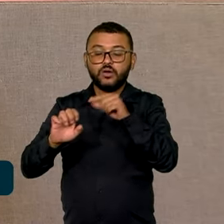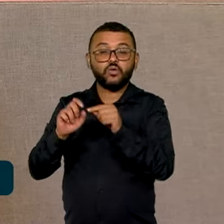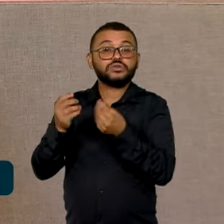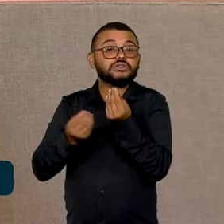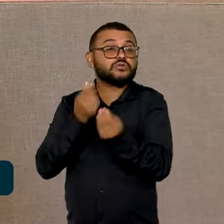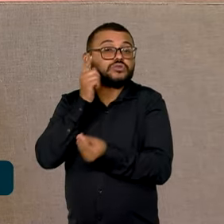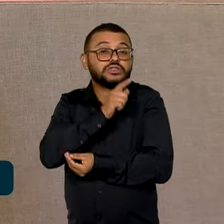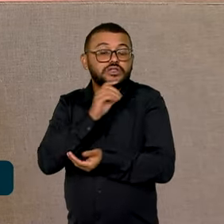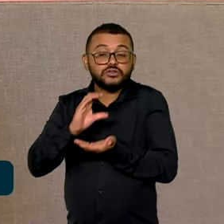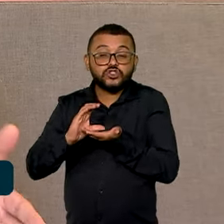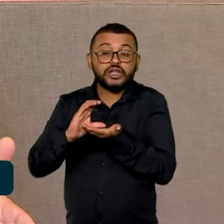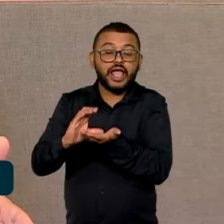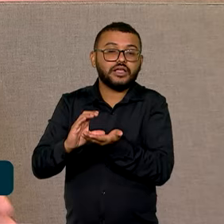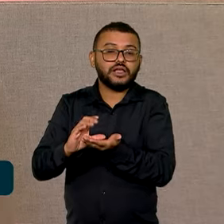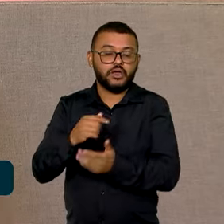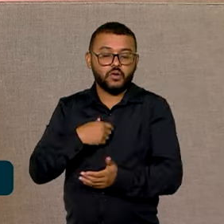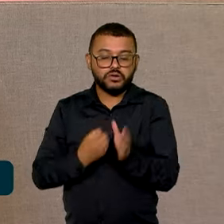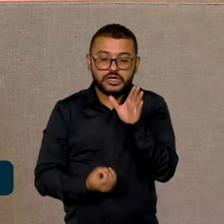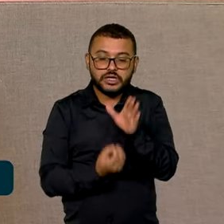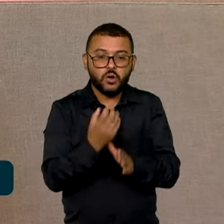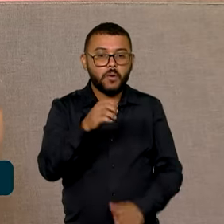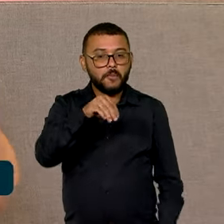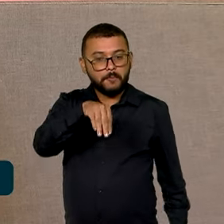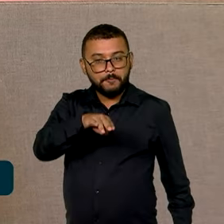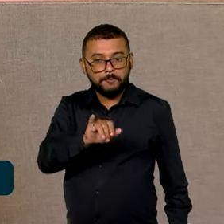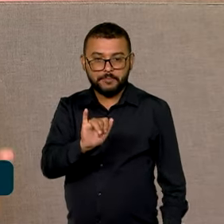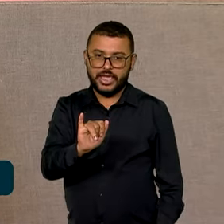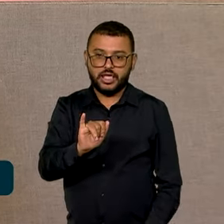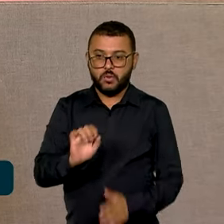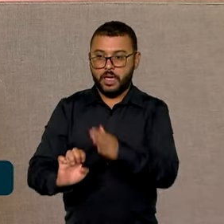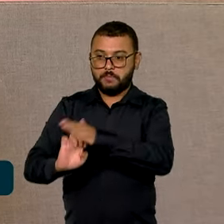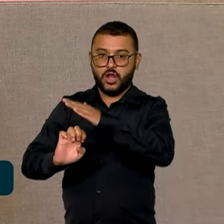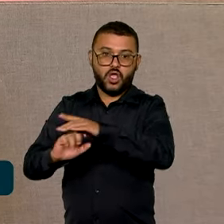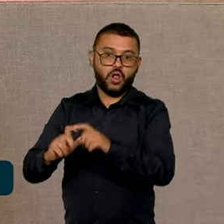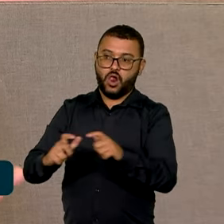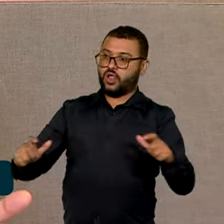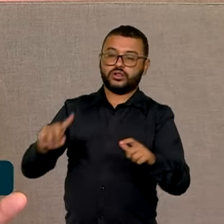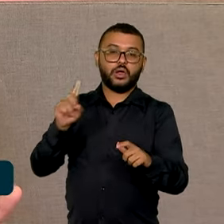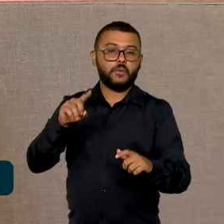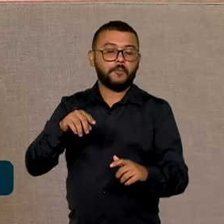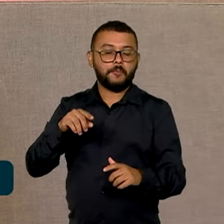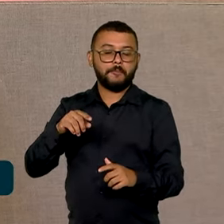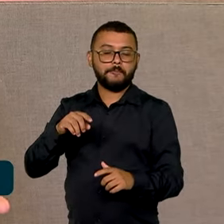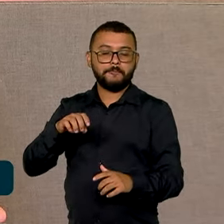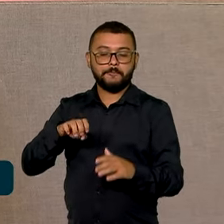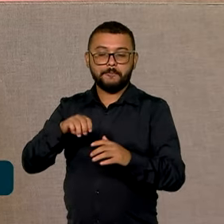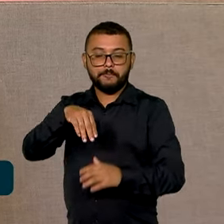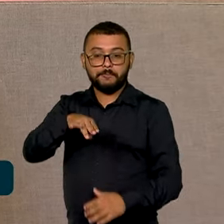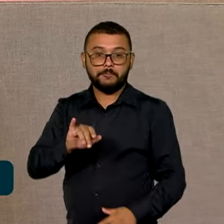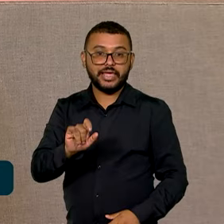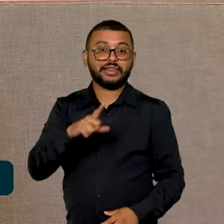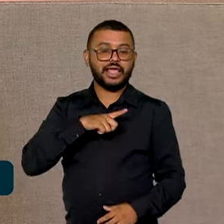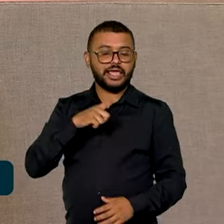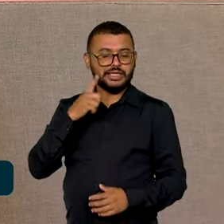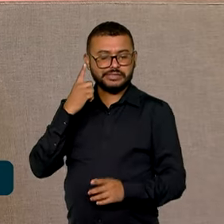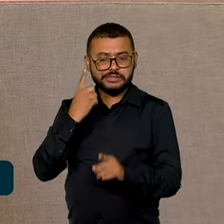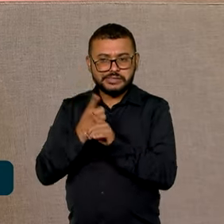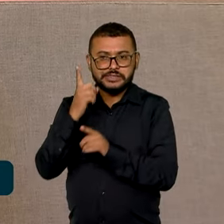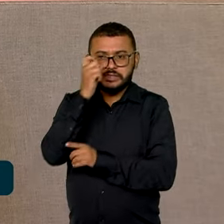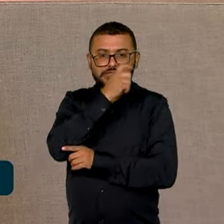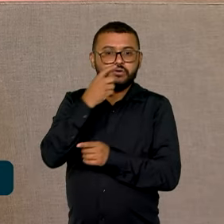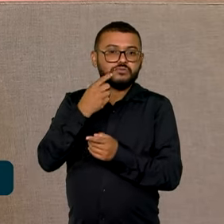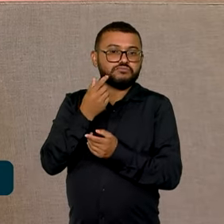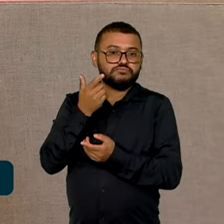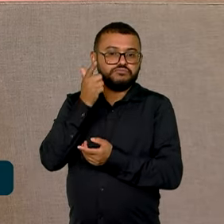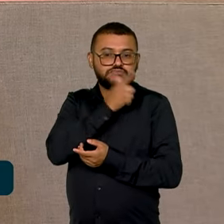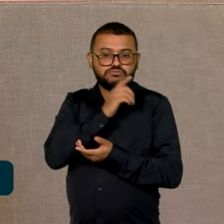gente abre o MEI. A gente não é ainda uma empresa, né, grande. O MEI tem essa dificuldade, porque você não consegue